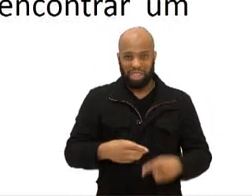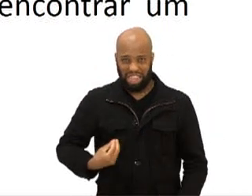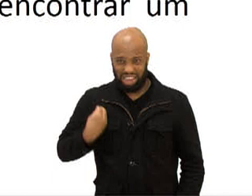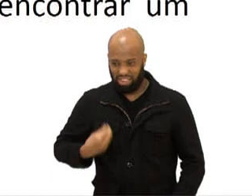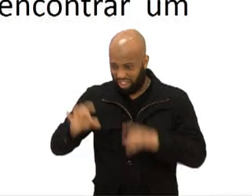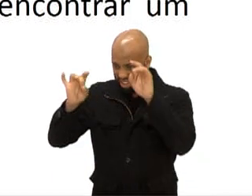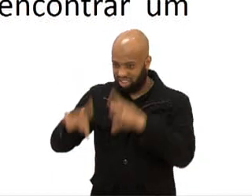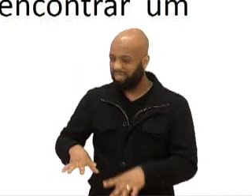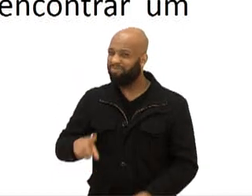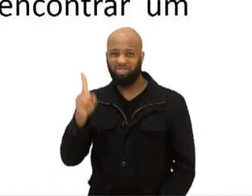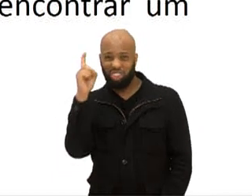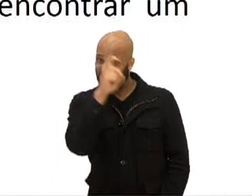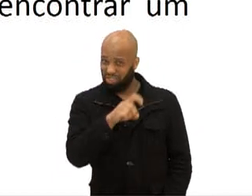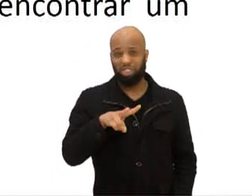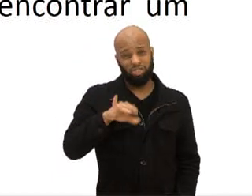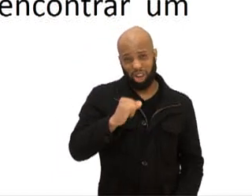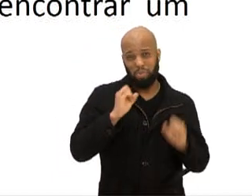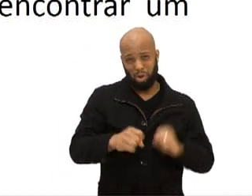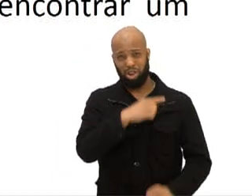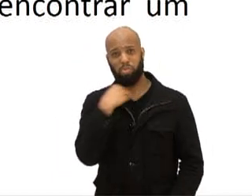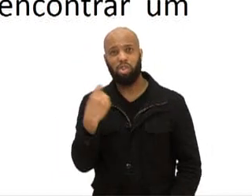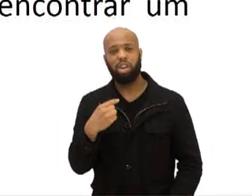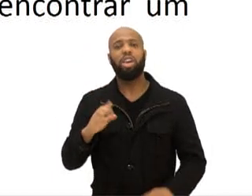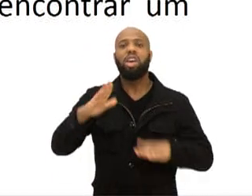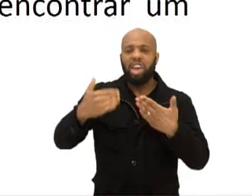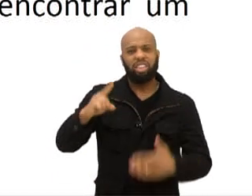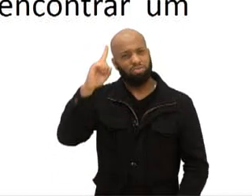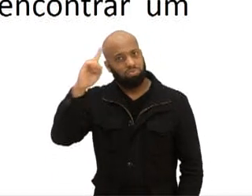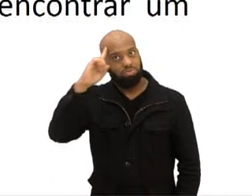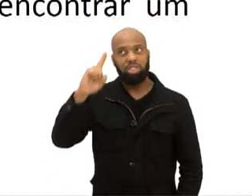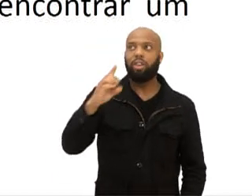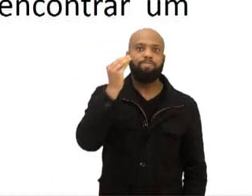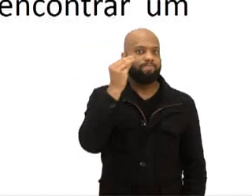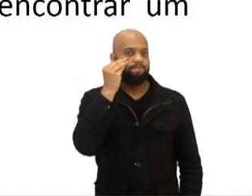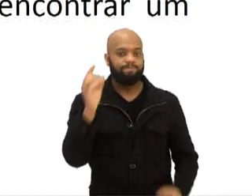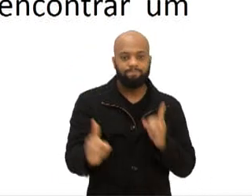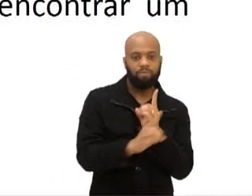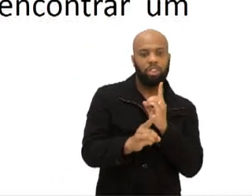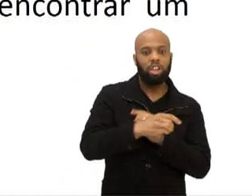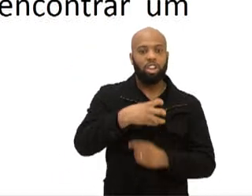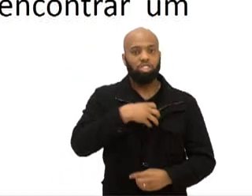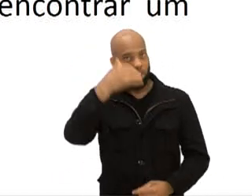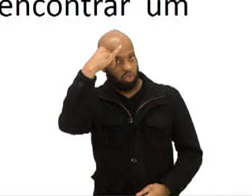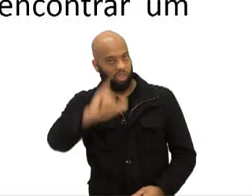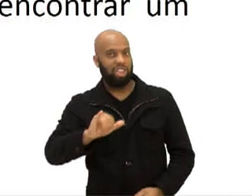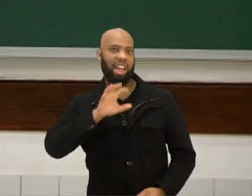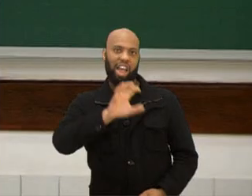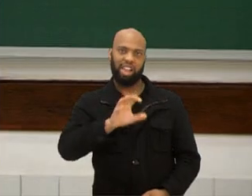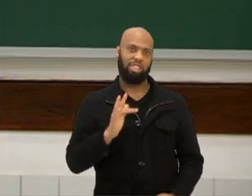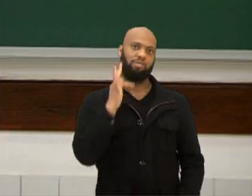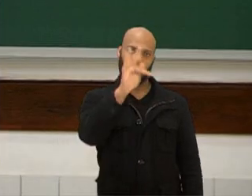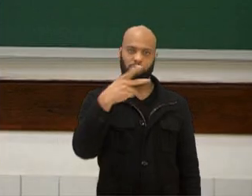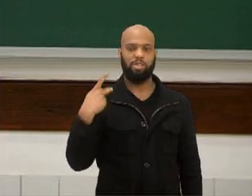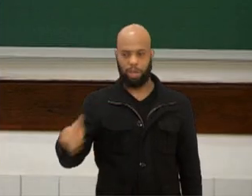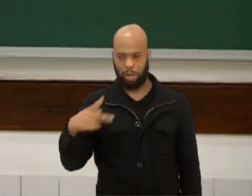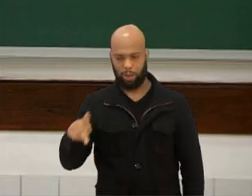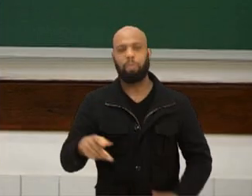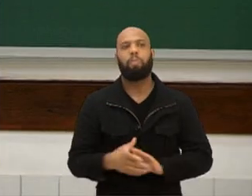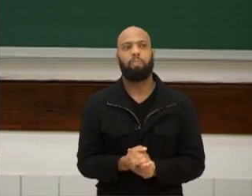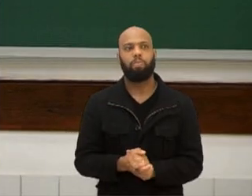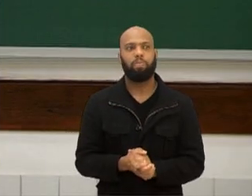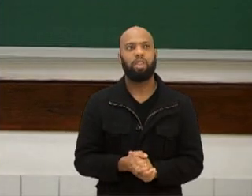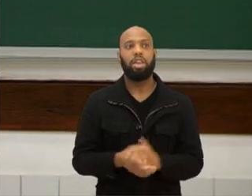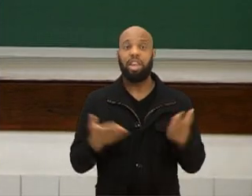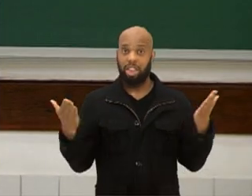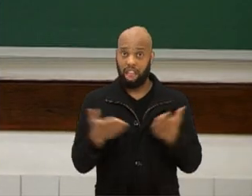são mínimas. Então, ela passa os dias tentando encontrar um jeito de evitar esse destino.